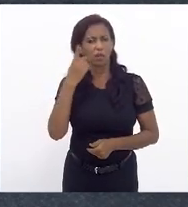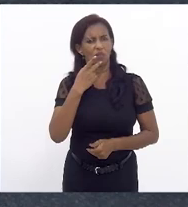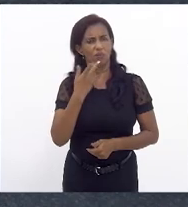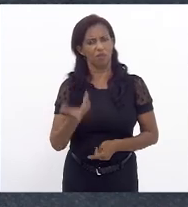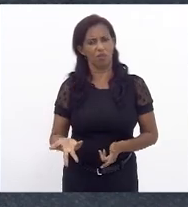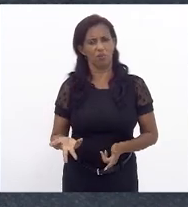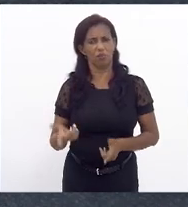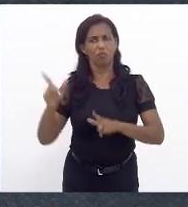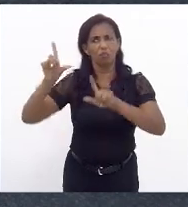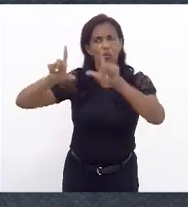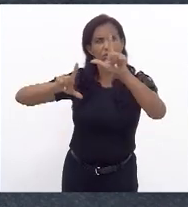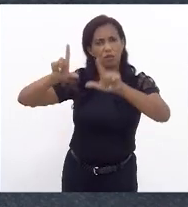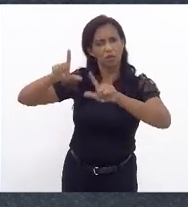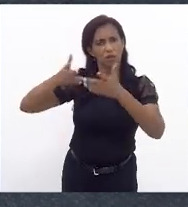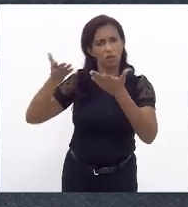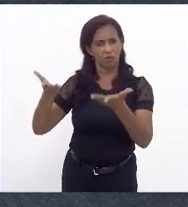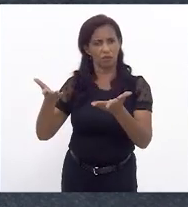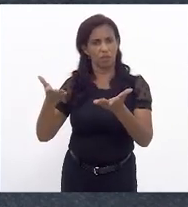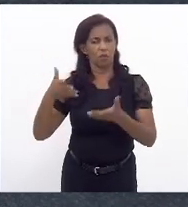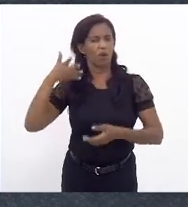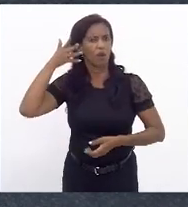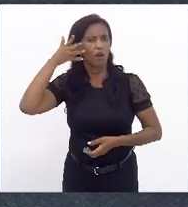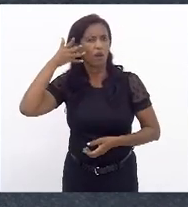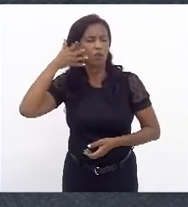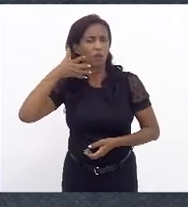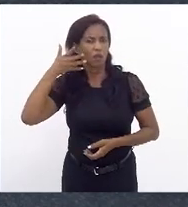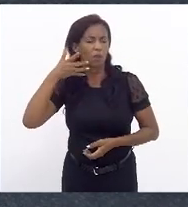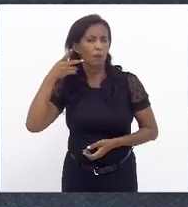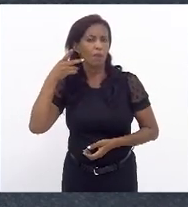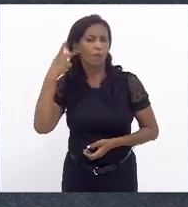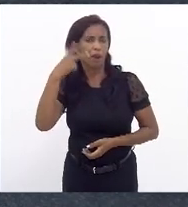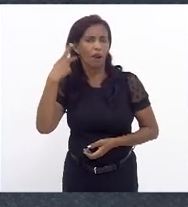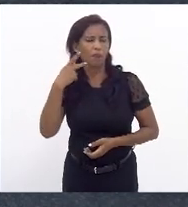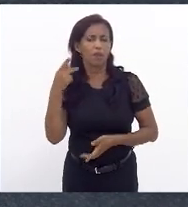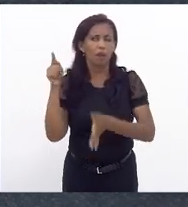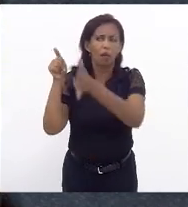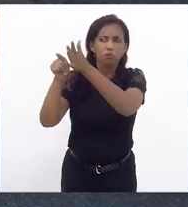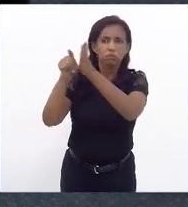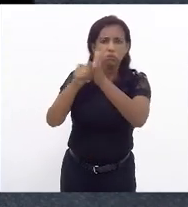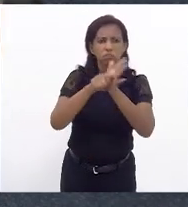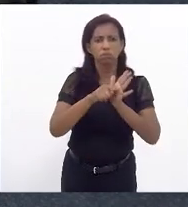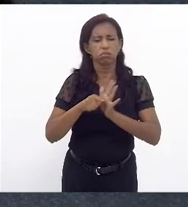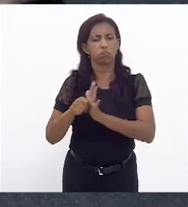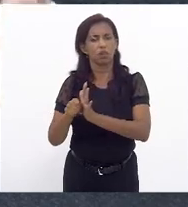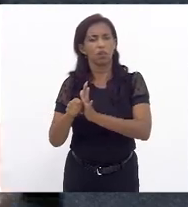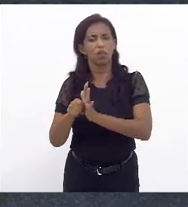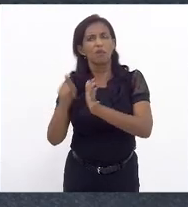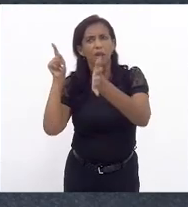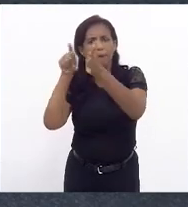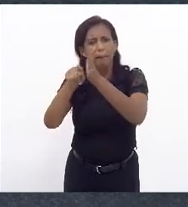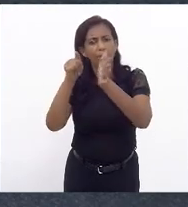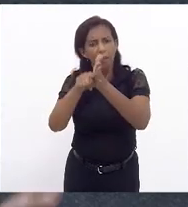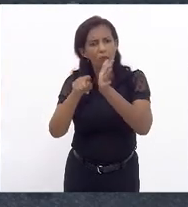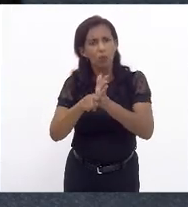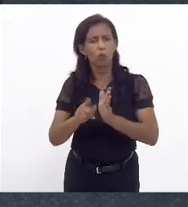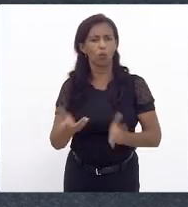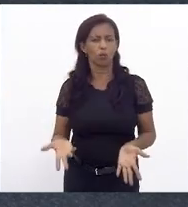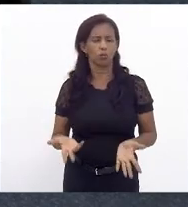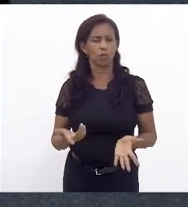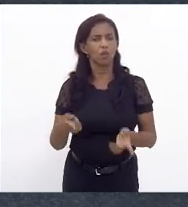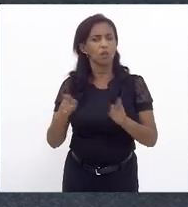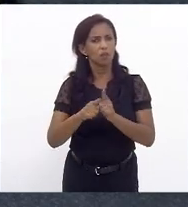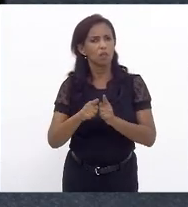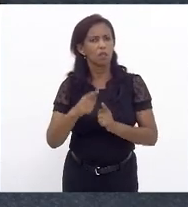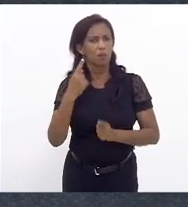foi televisionado, cada parlamentar teve a oportunidade de participar e fazer suas perguntas e ouvir